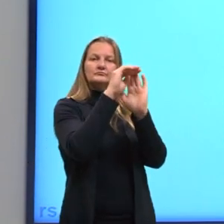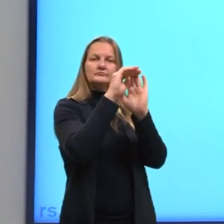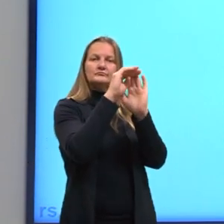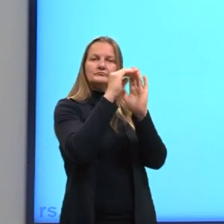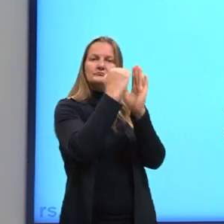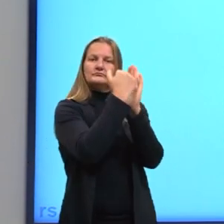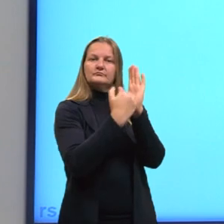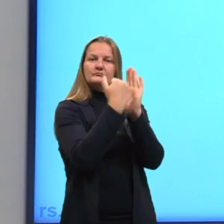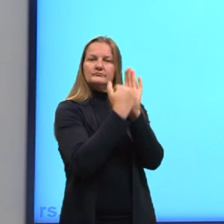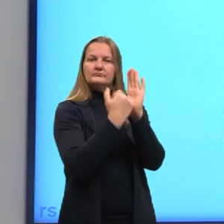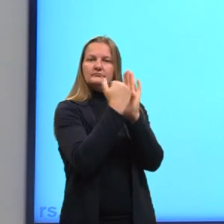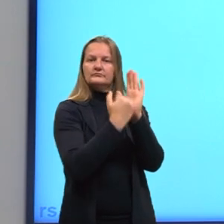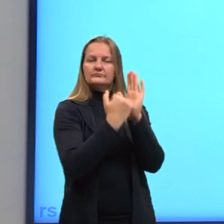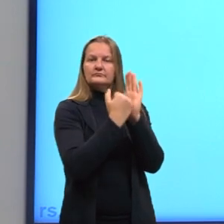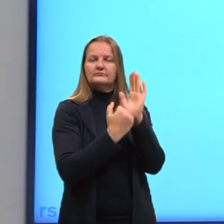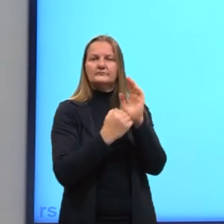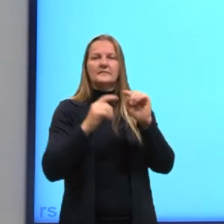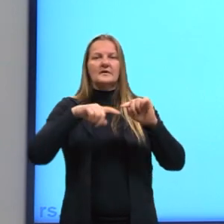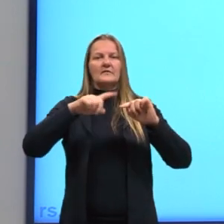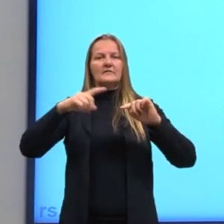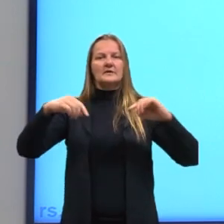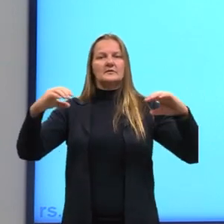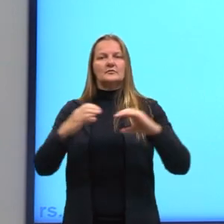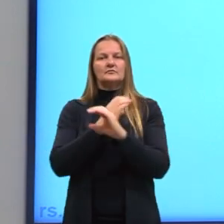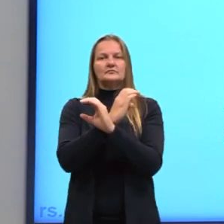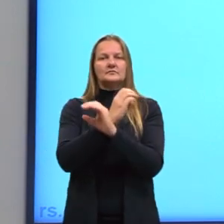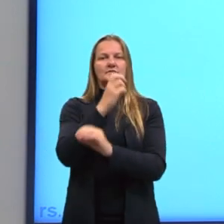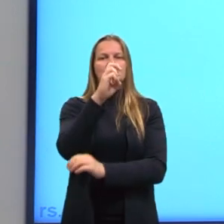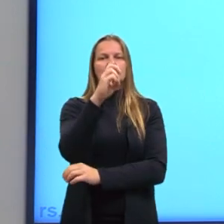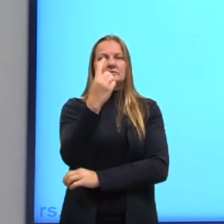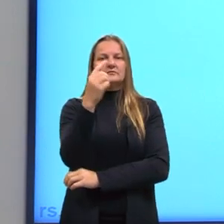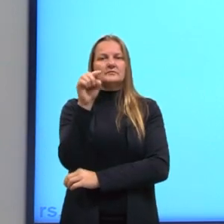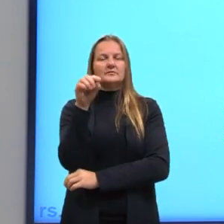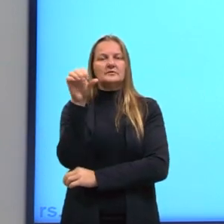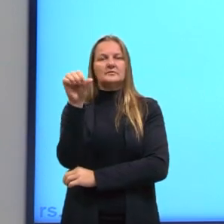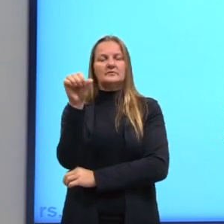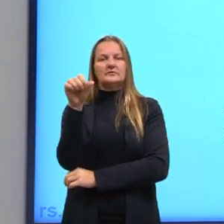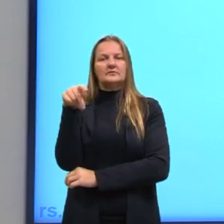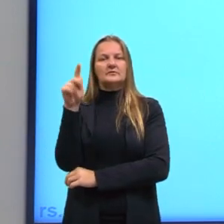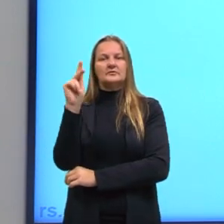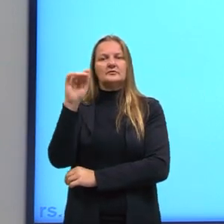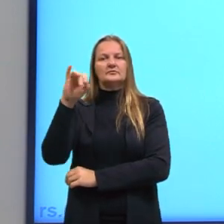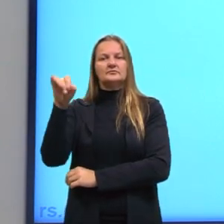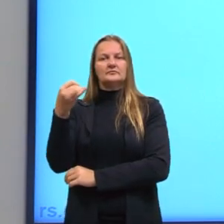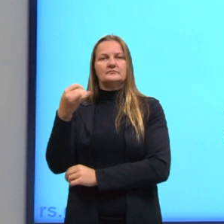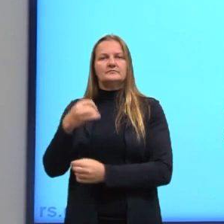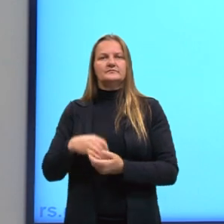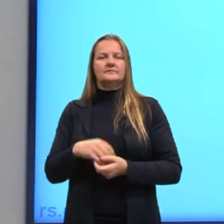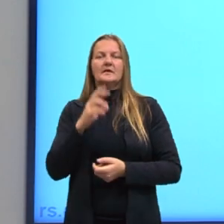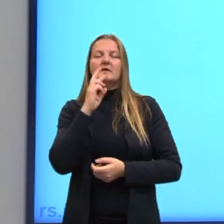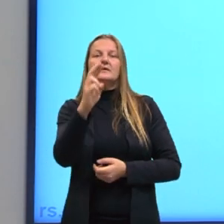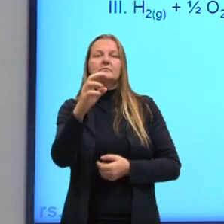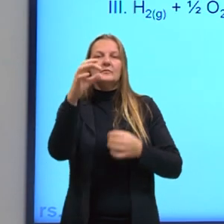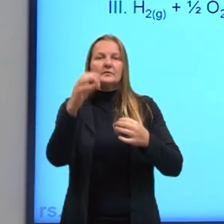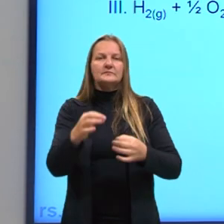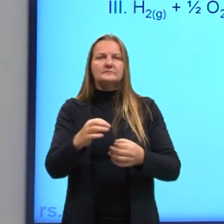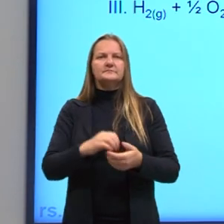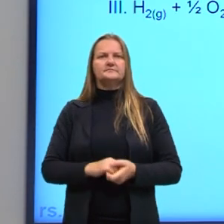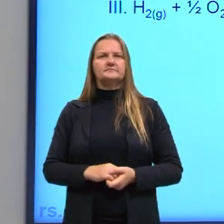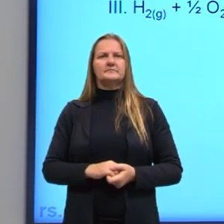Positivo que que eu vou obter uma variação de entalpia de 51,9 quilojoule então a resposta lá da